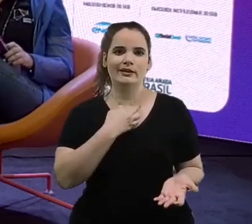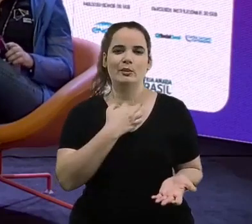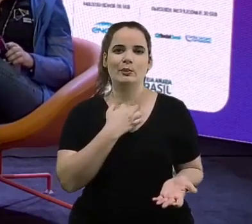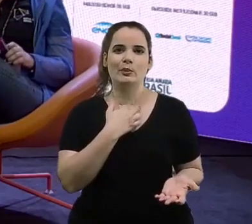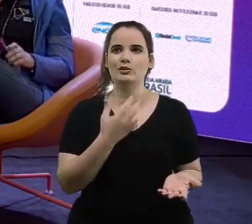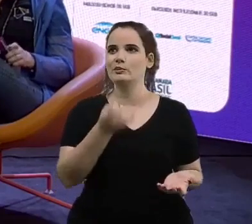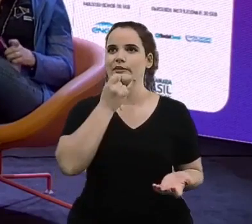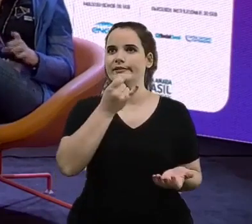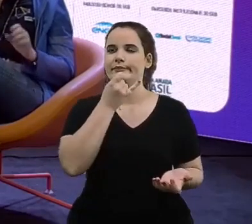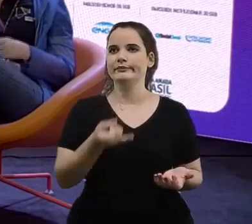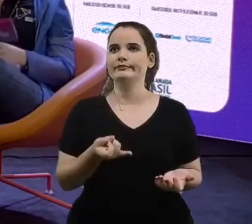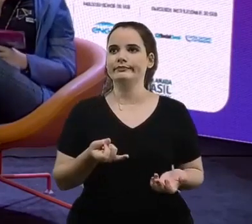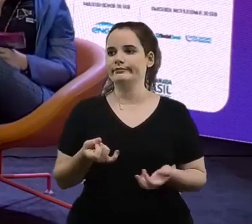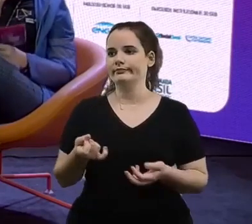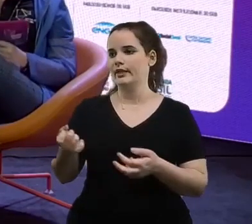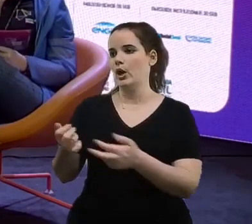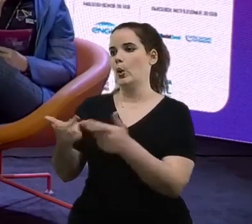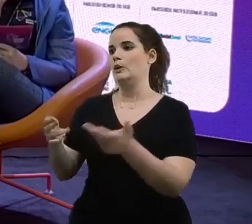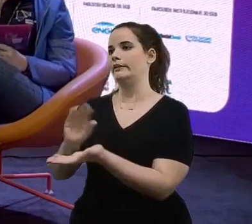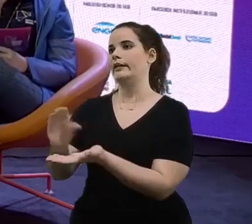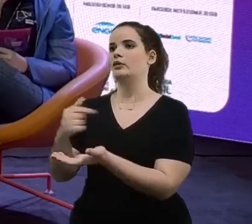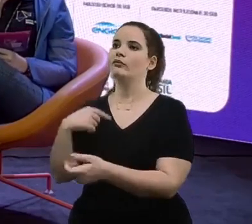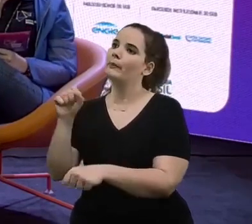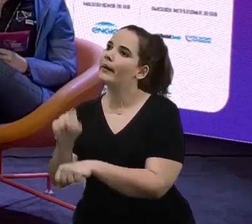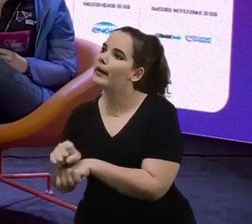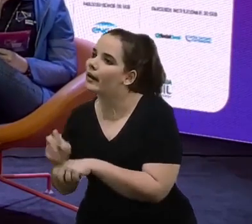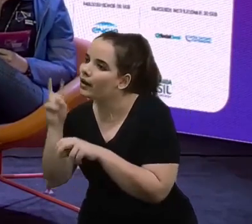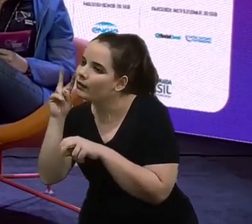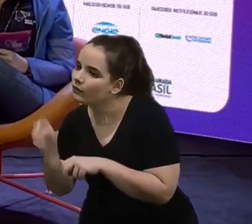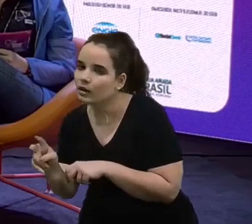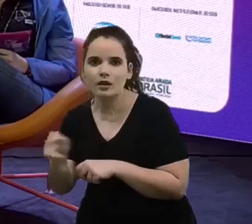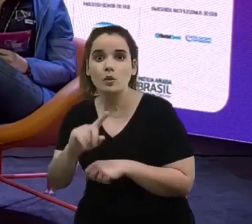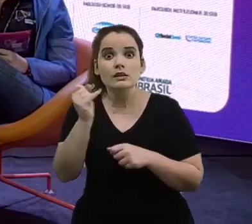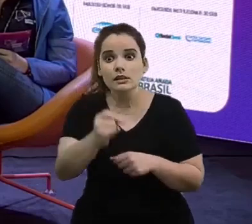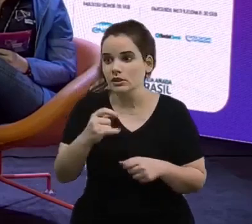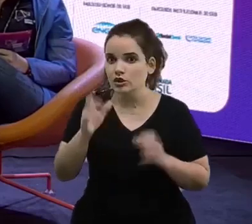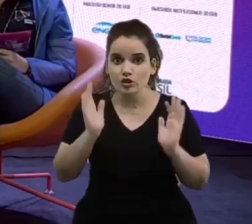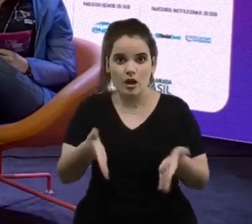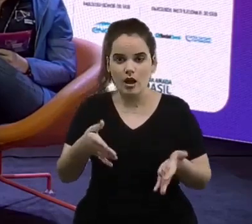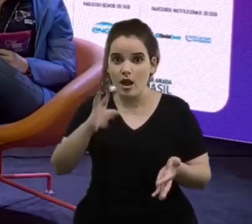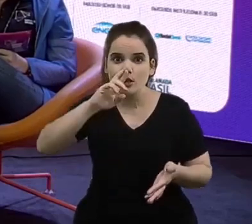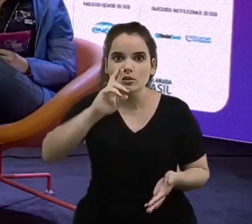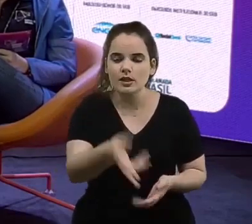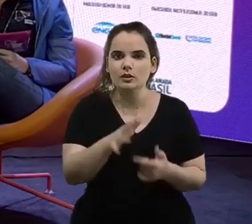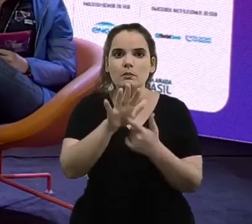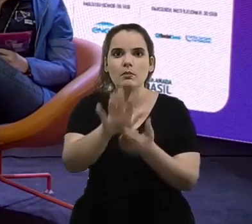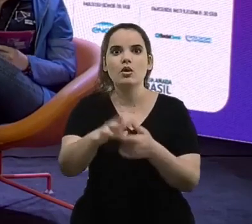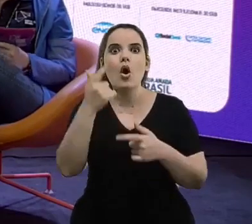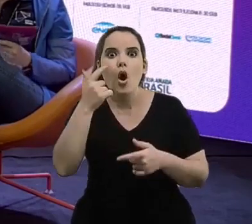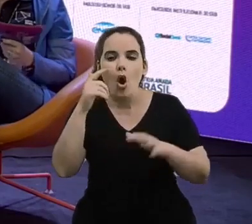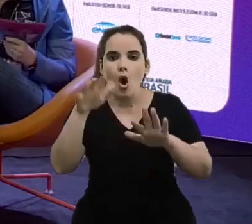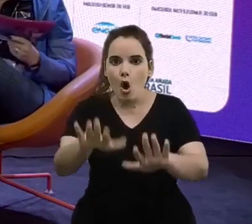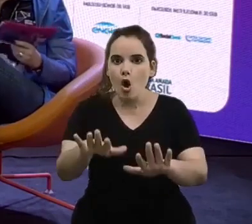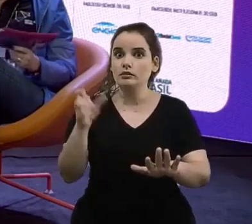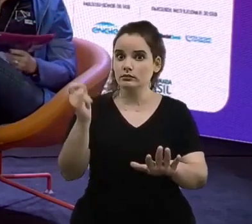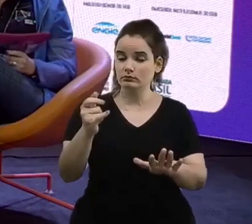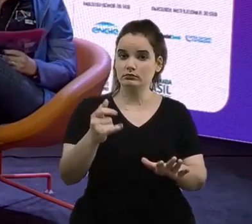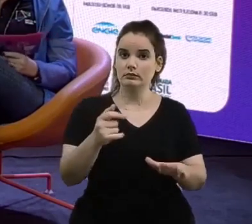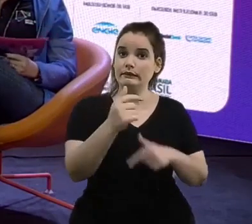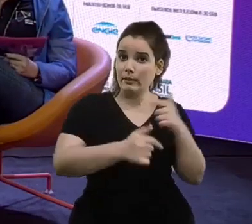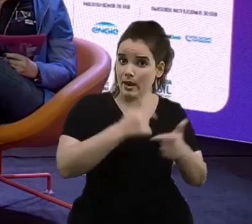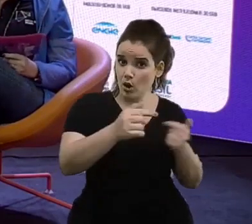e aí a partir daqui é só a gente alçar o voo, né, com ele. Então, isso é um projeto que a gente